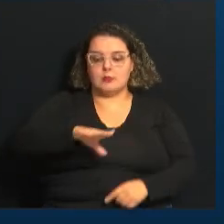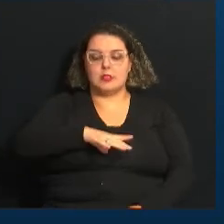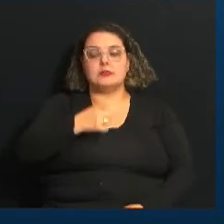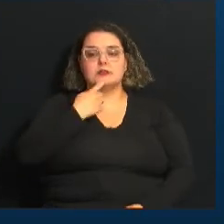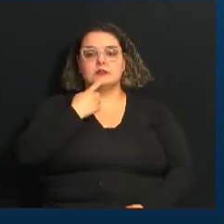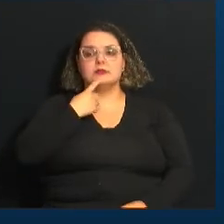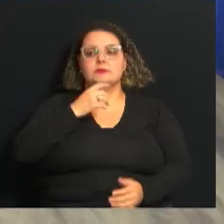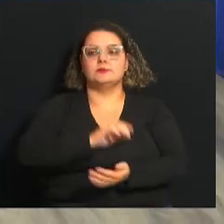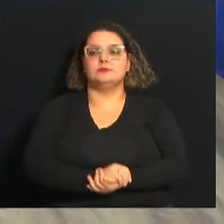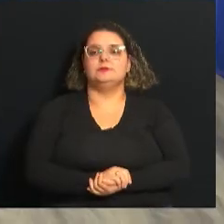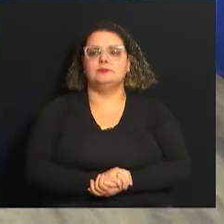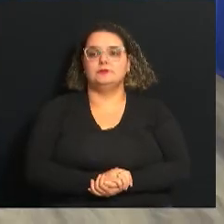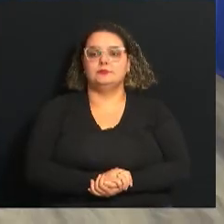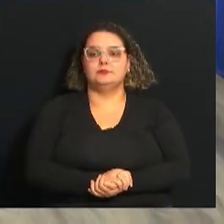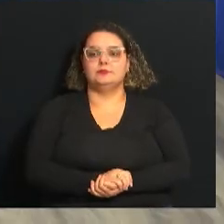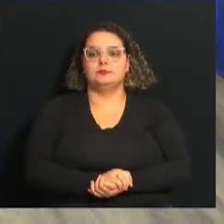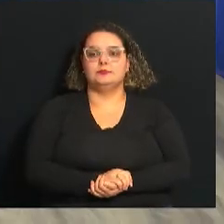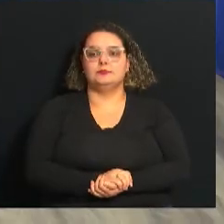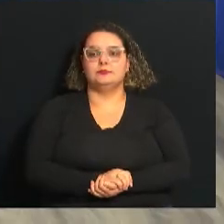Campinas.